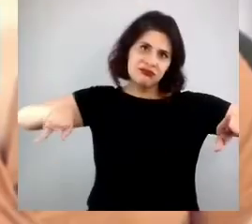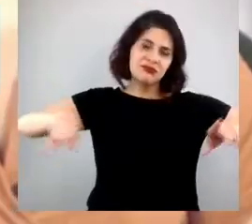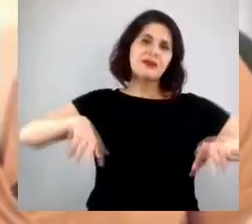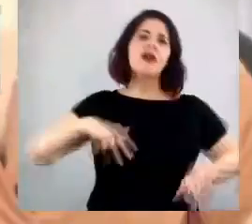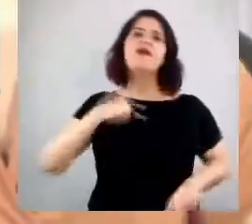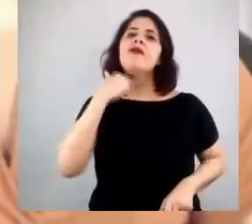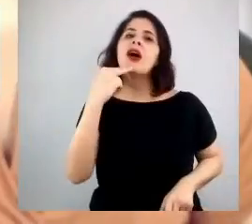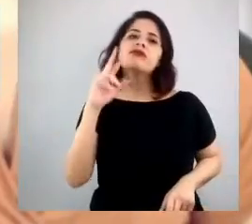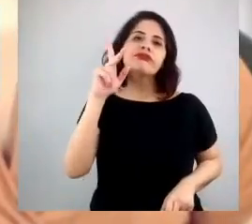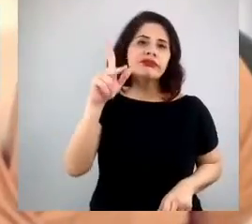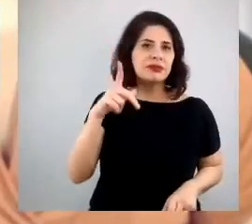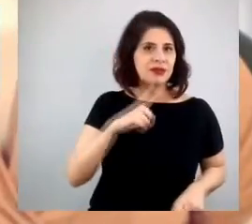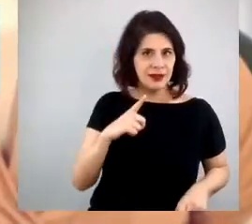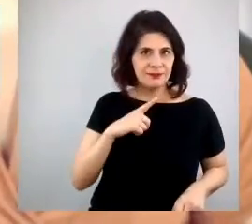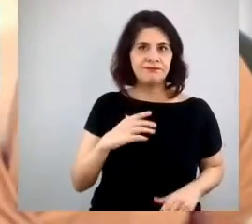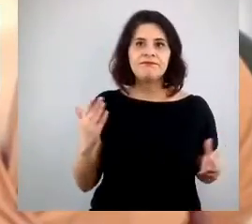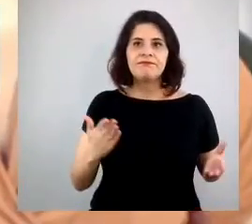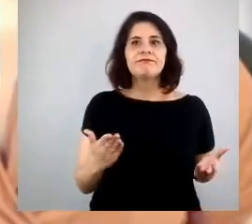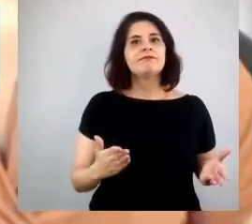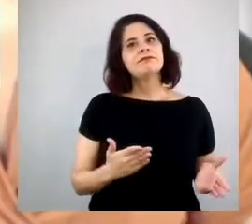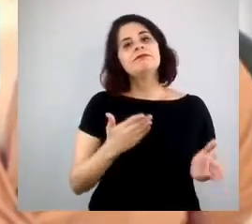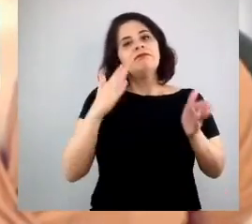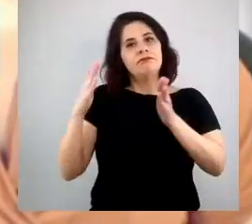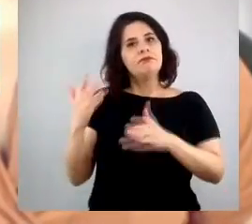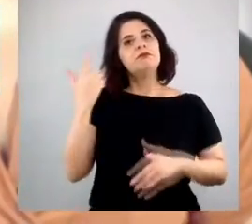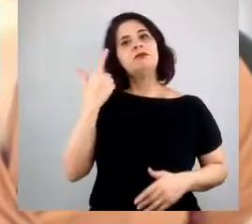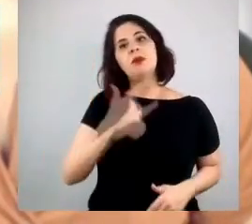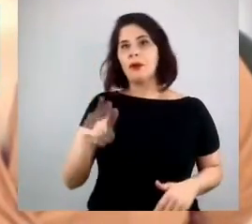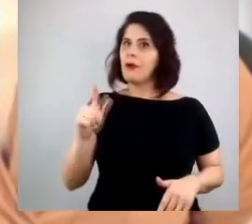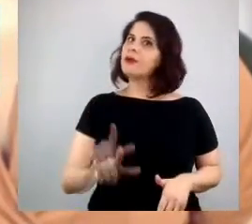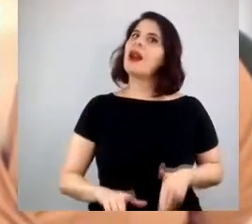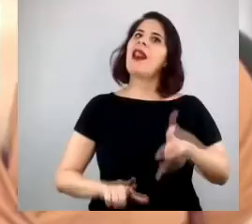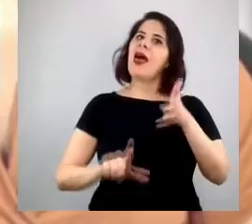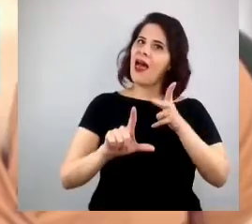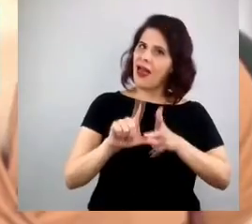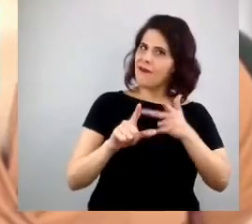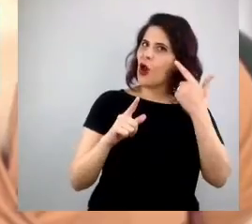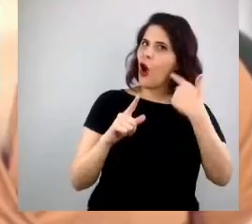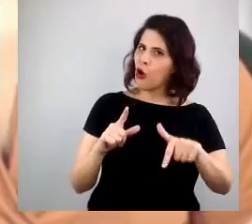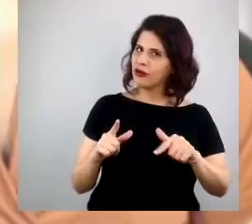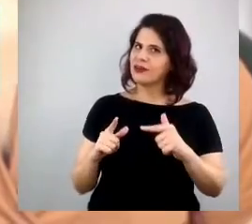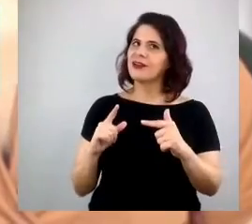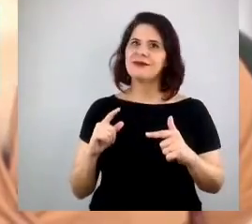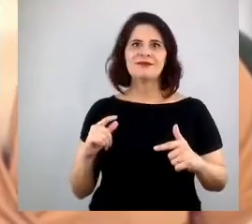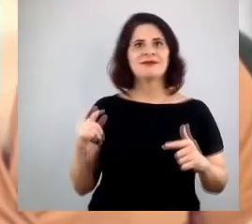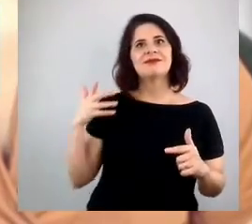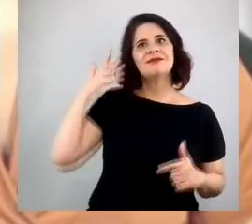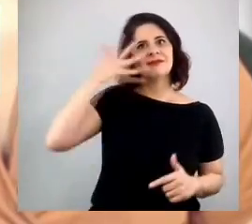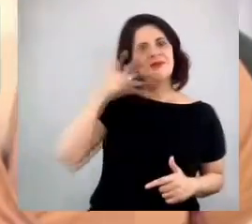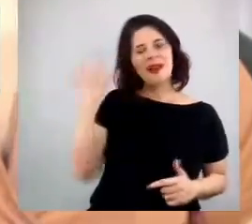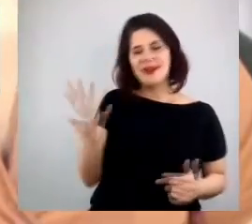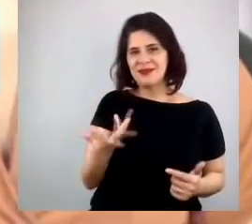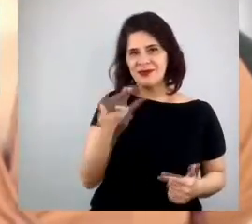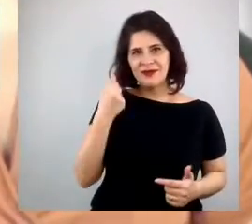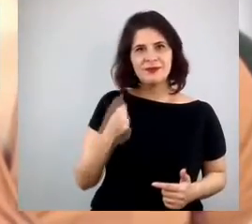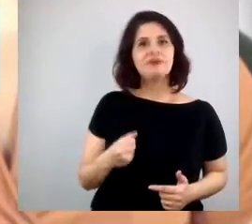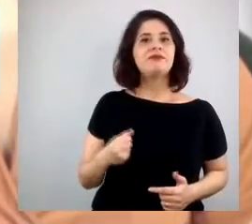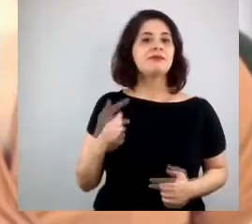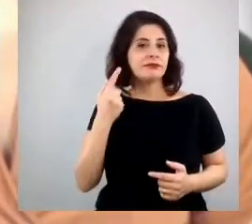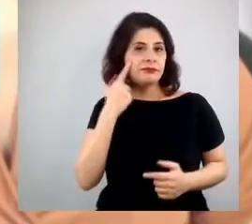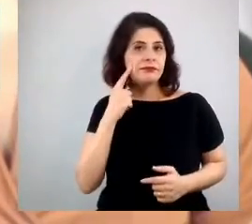Bom, gente, agora a gente vai para mais uma live que vai ser incrível. A arte nos conta